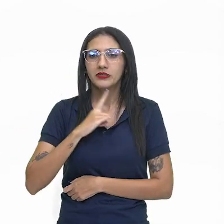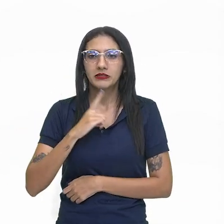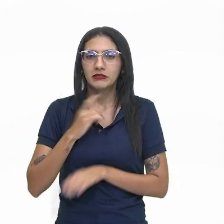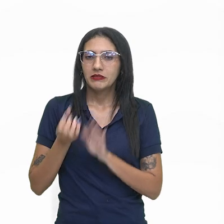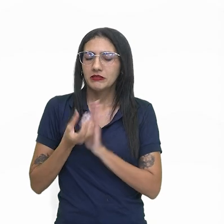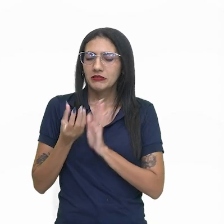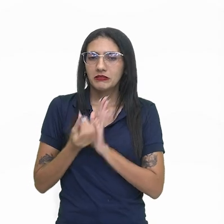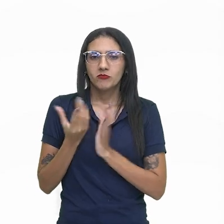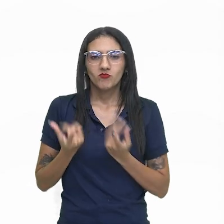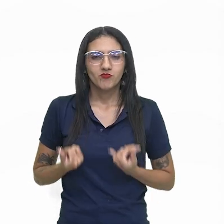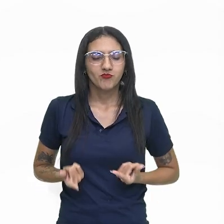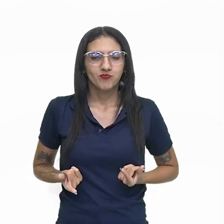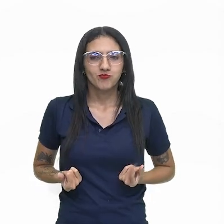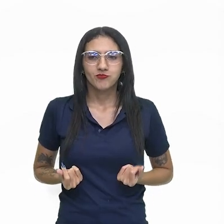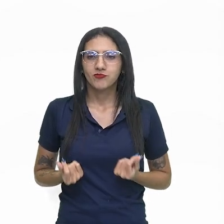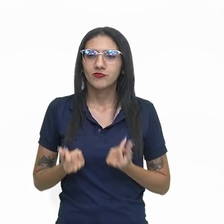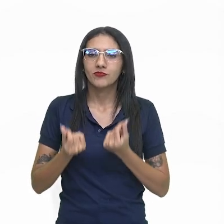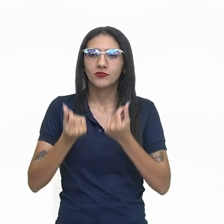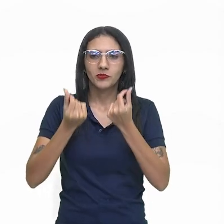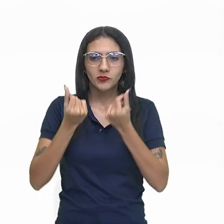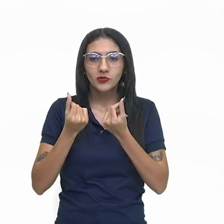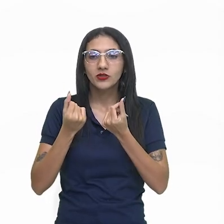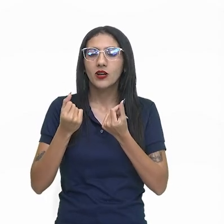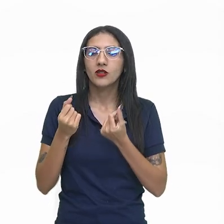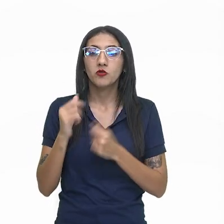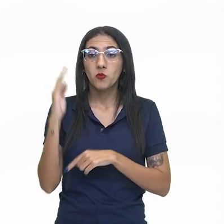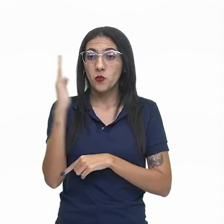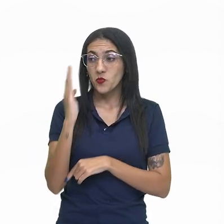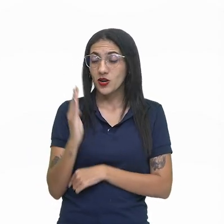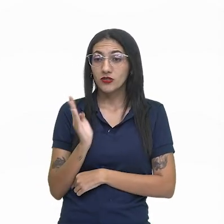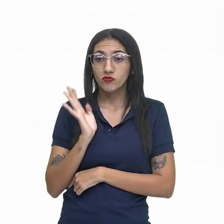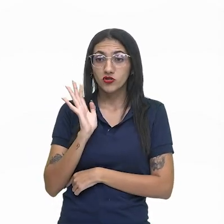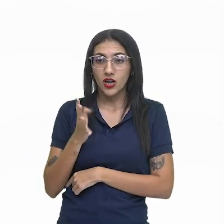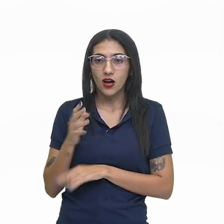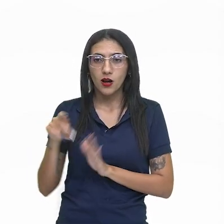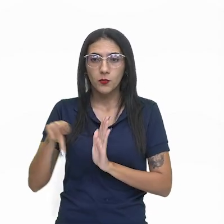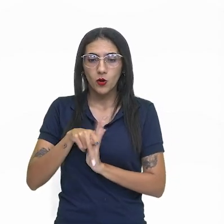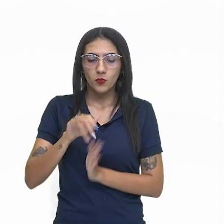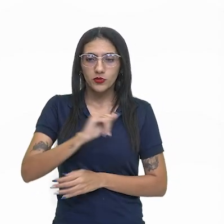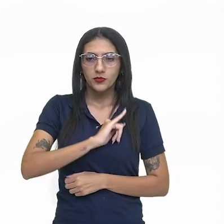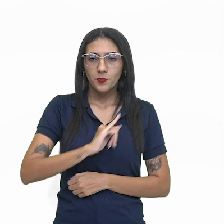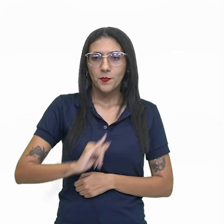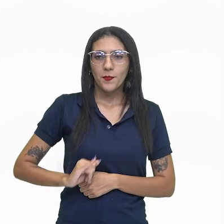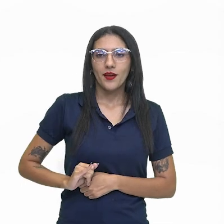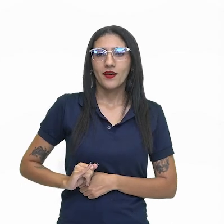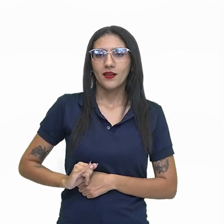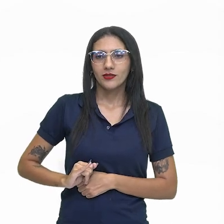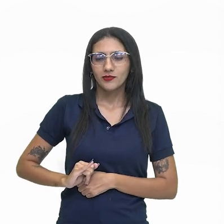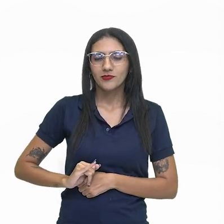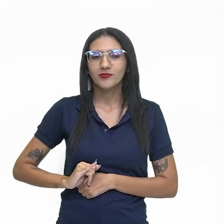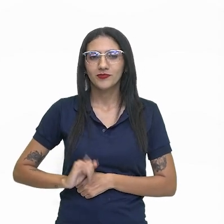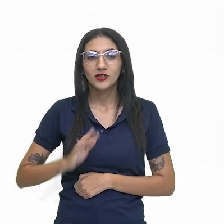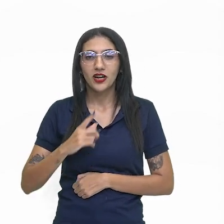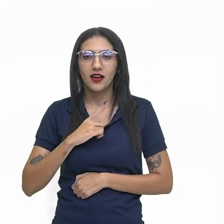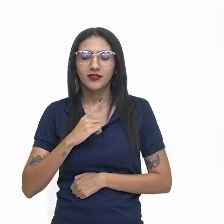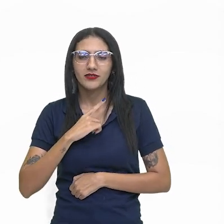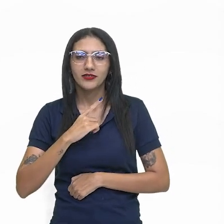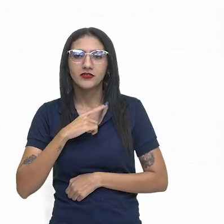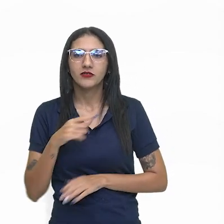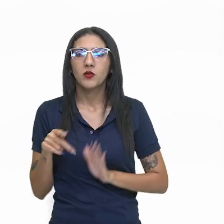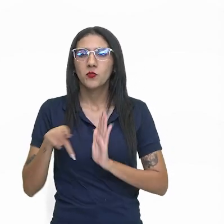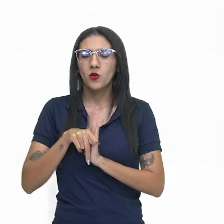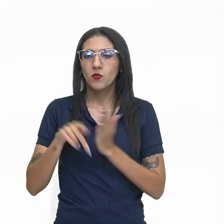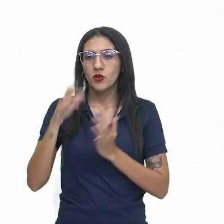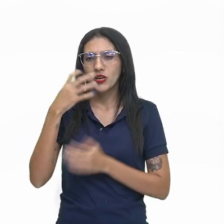muitas riquezas ali, com o Brasil Império, né, quando era dominado ali, tinha